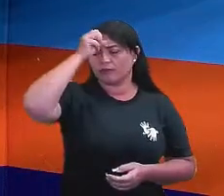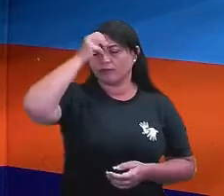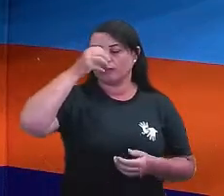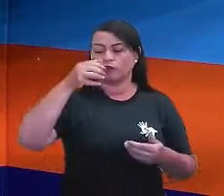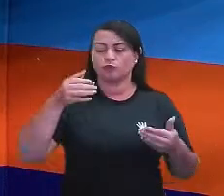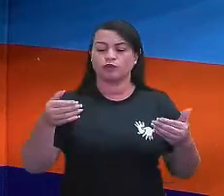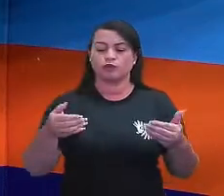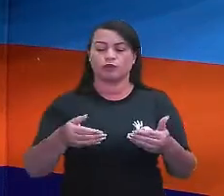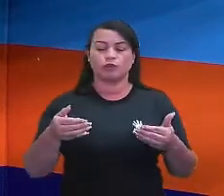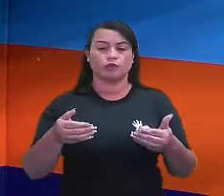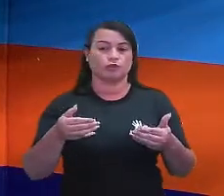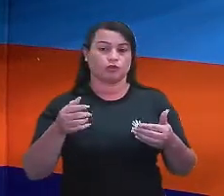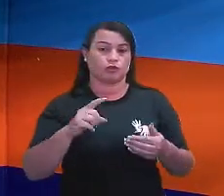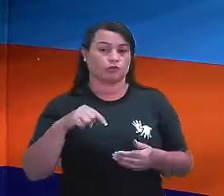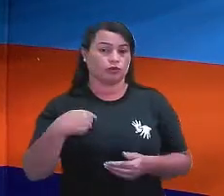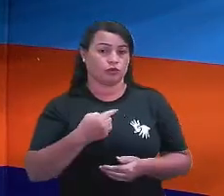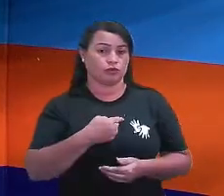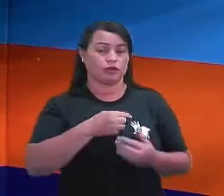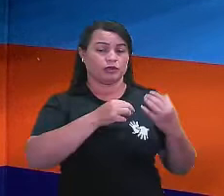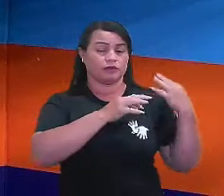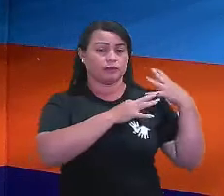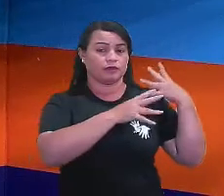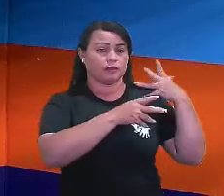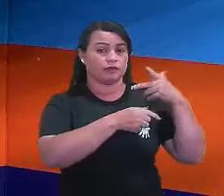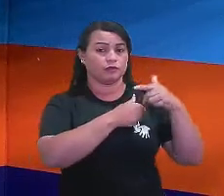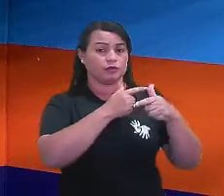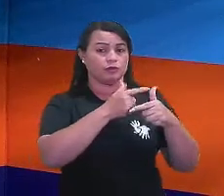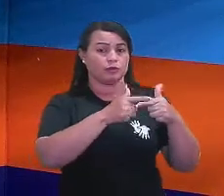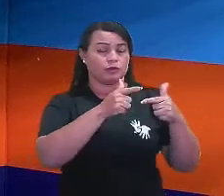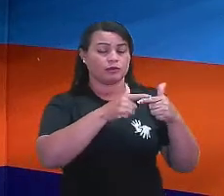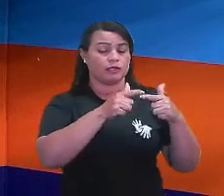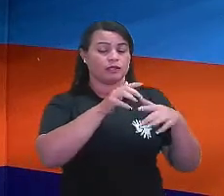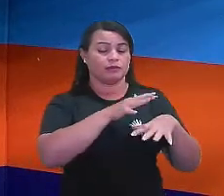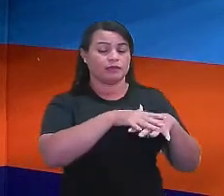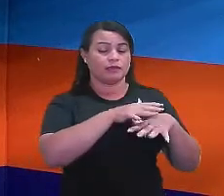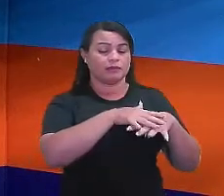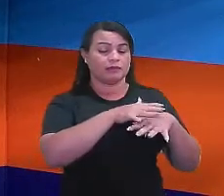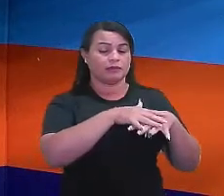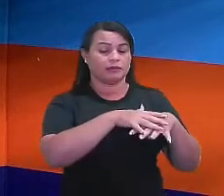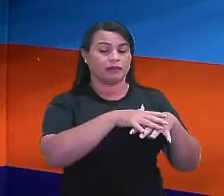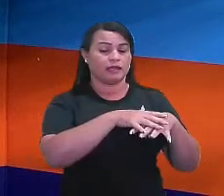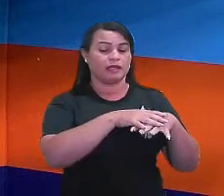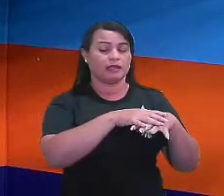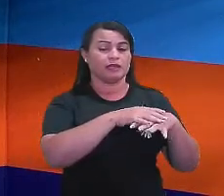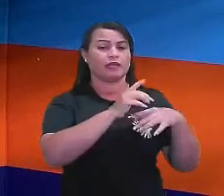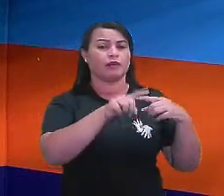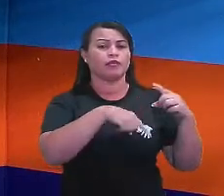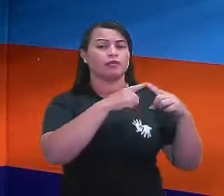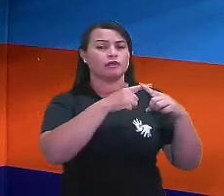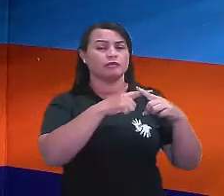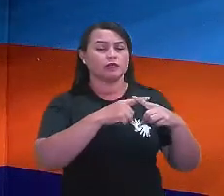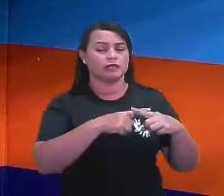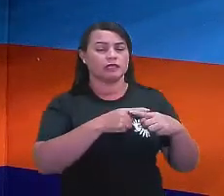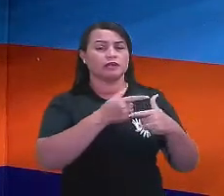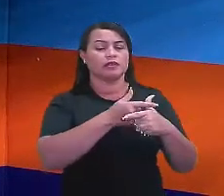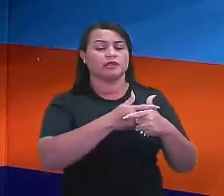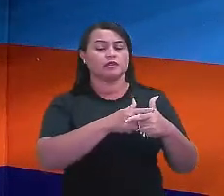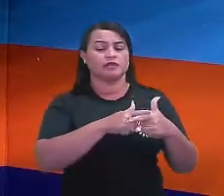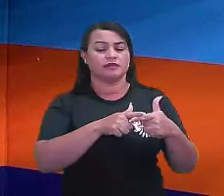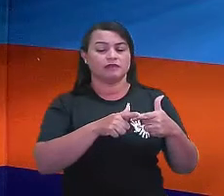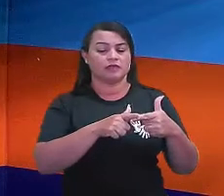Ó, hoje nós revisamos os probleminhas de matemática, multiplicação,